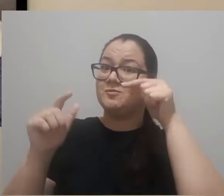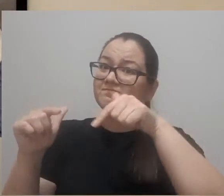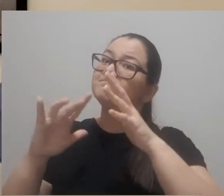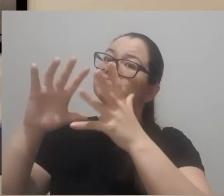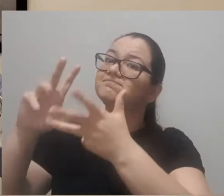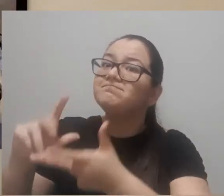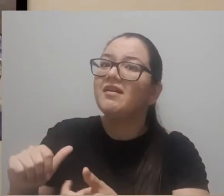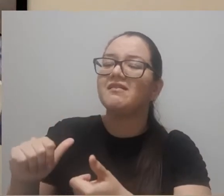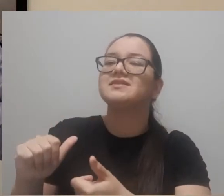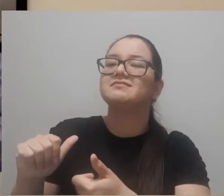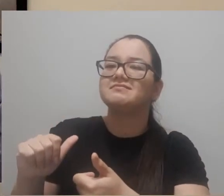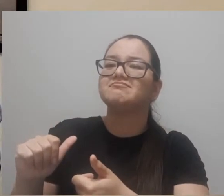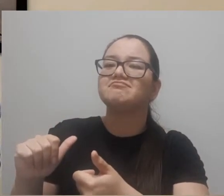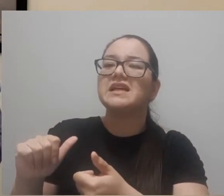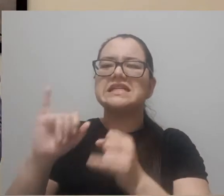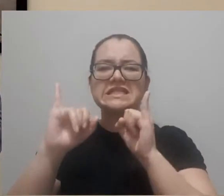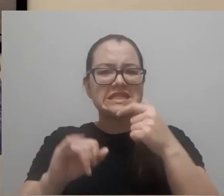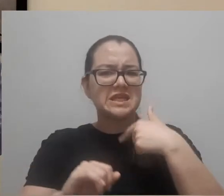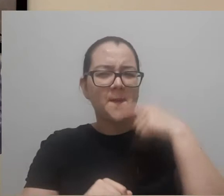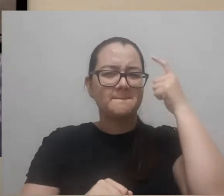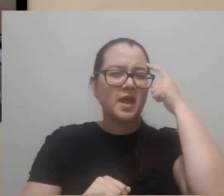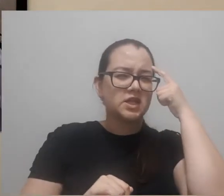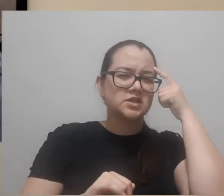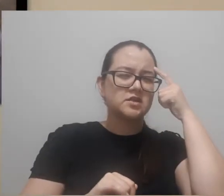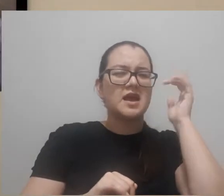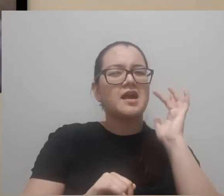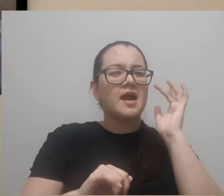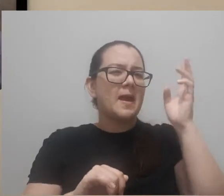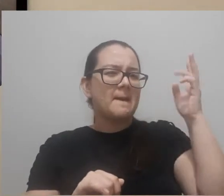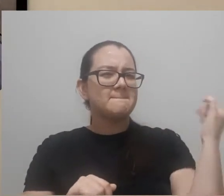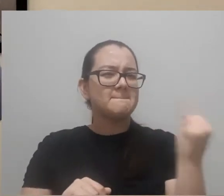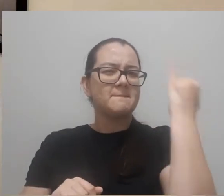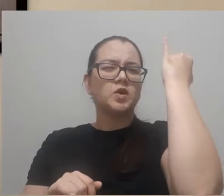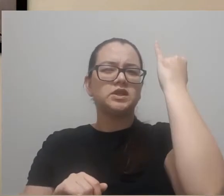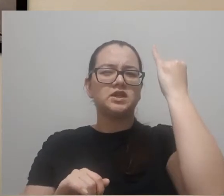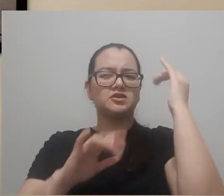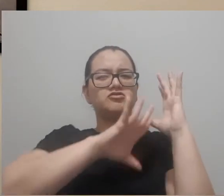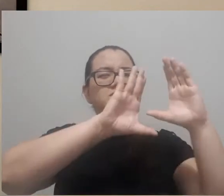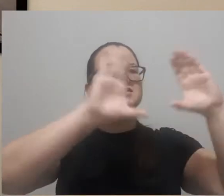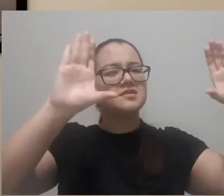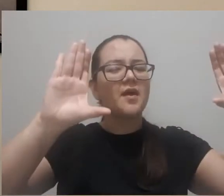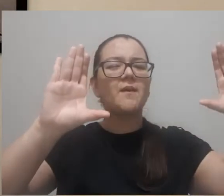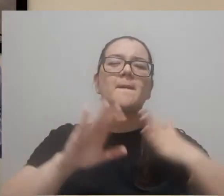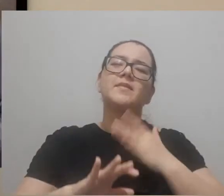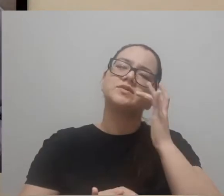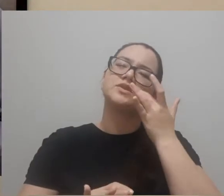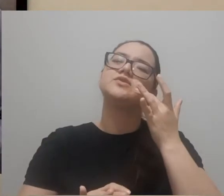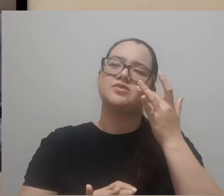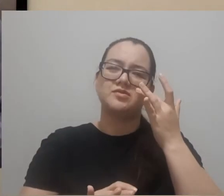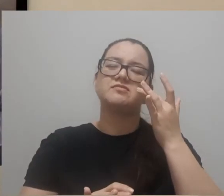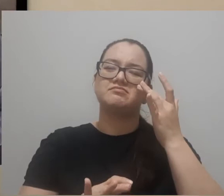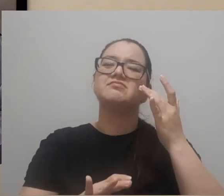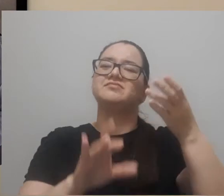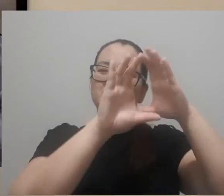que é espiritual, daquilo que é eterno, é hora de, com muita humildade, reconhecermos esse